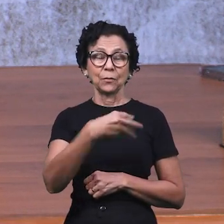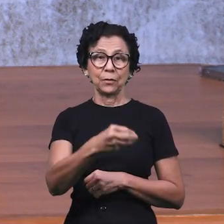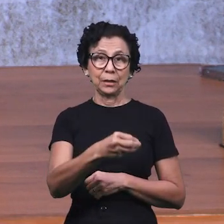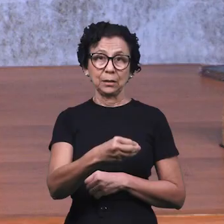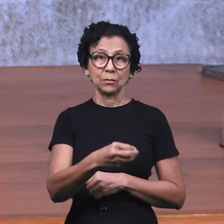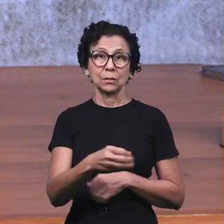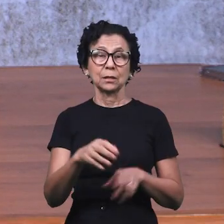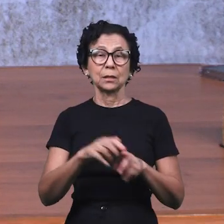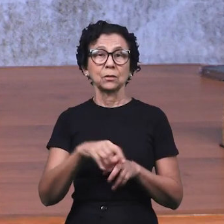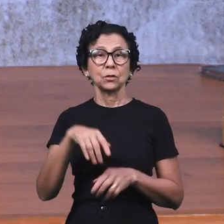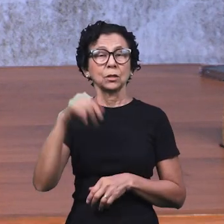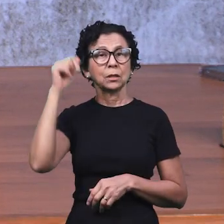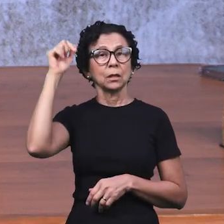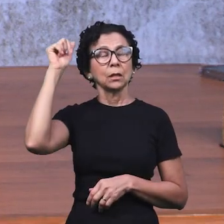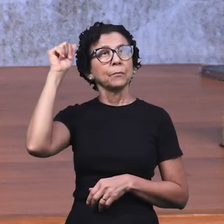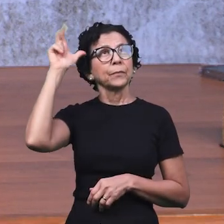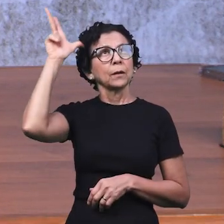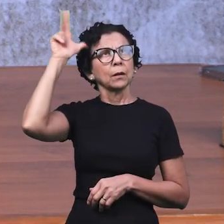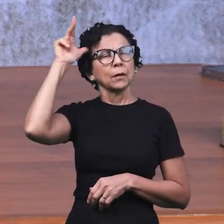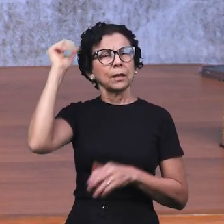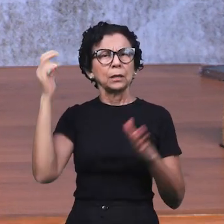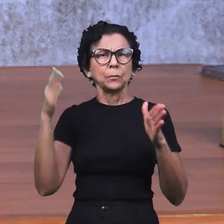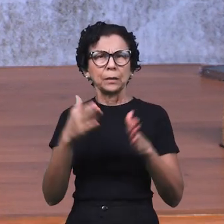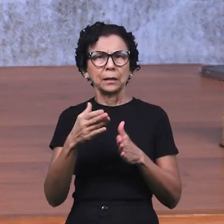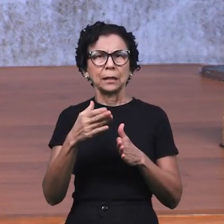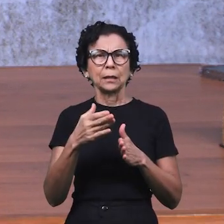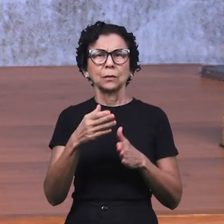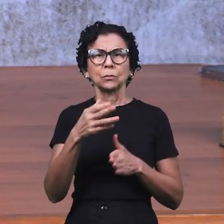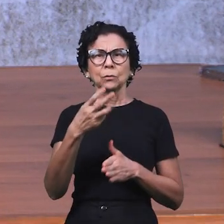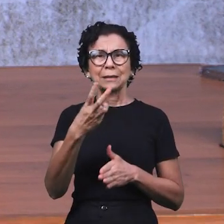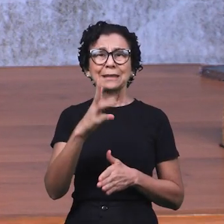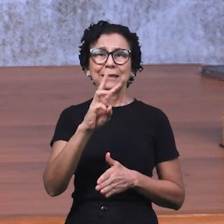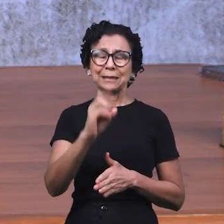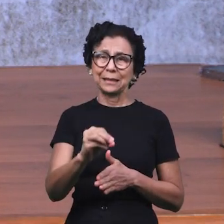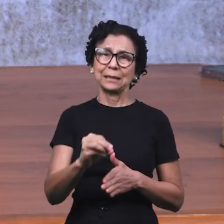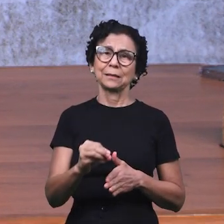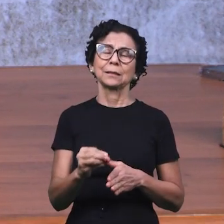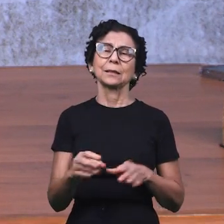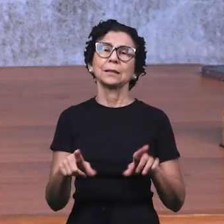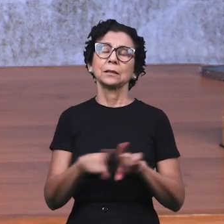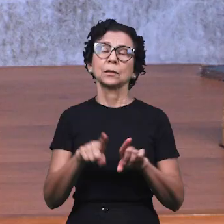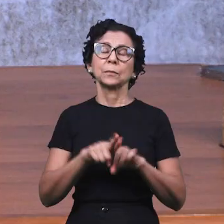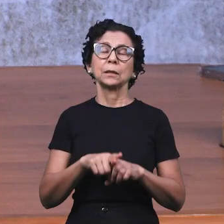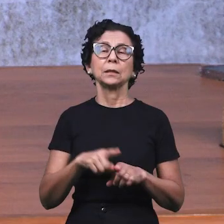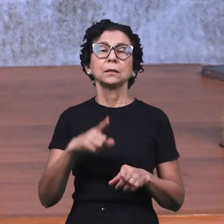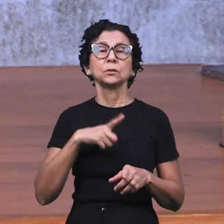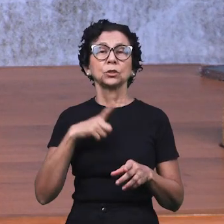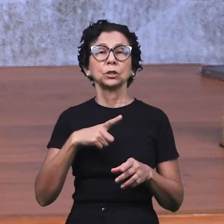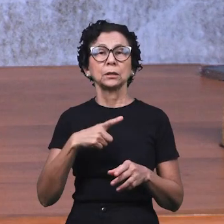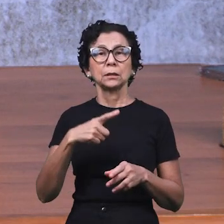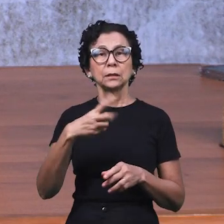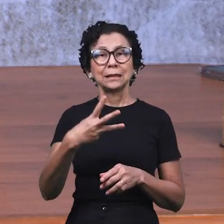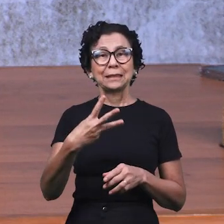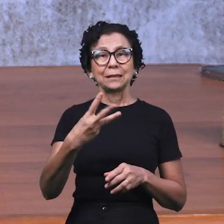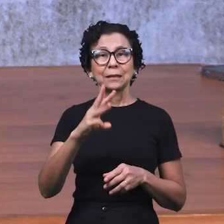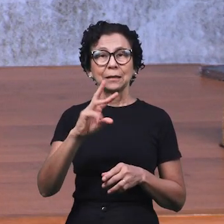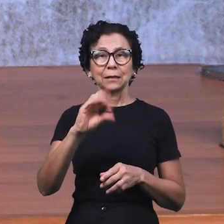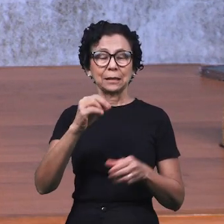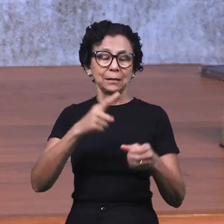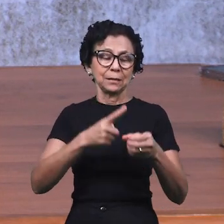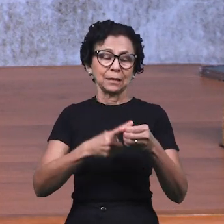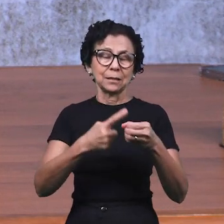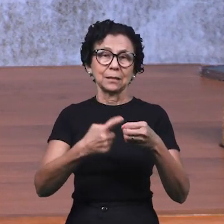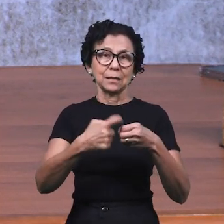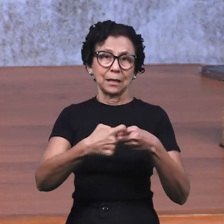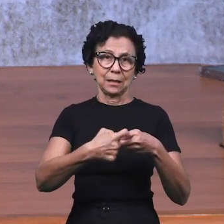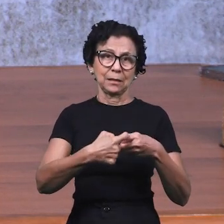30 jumentos, e tinham 30 cidades a que chamavam Avote Jair, até o